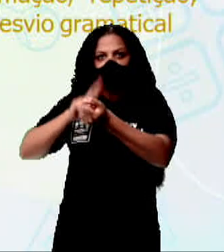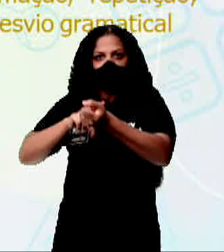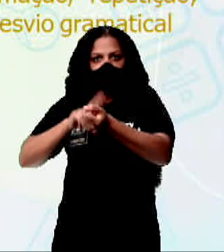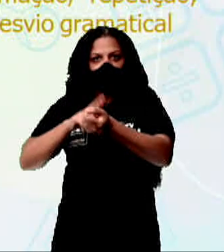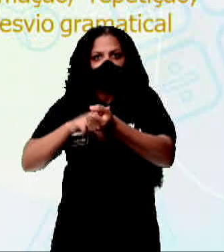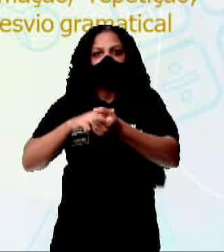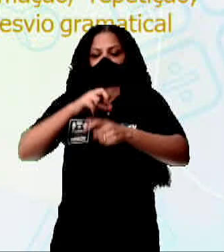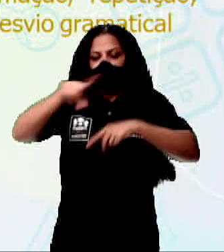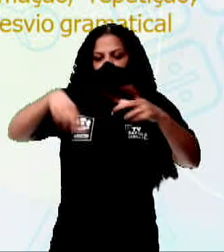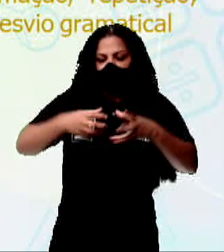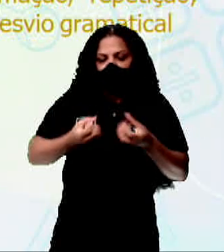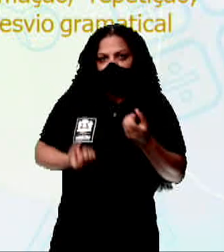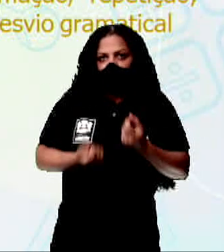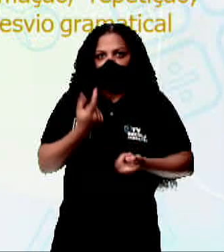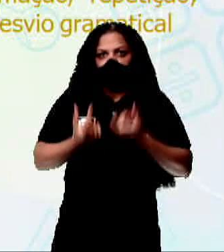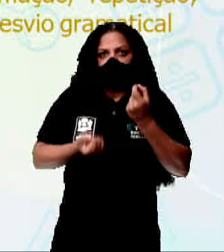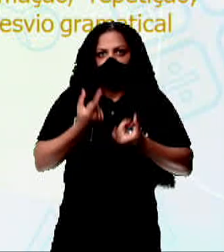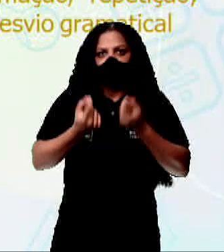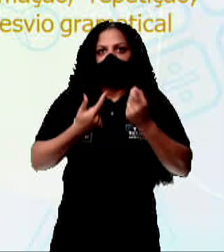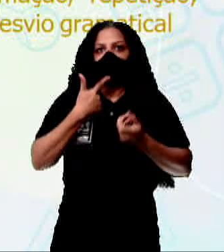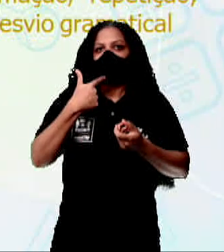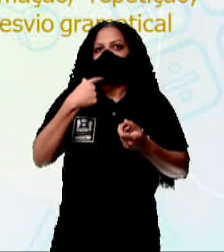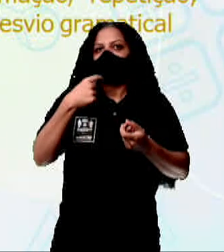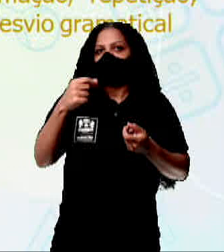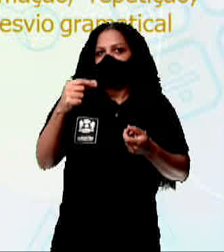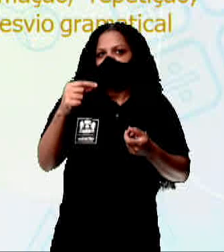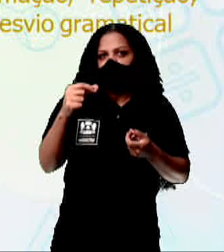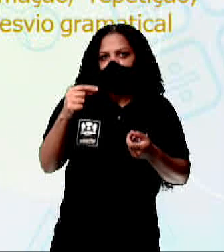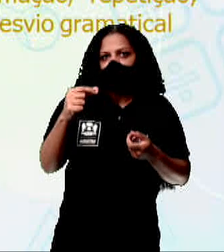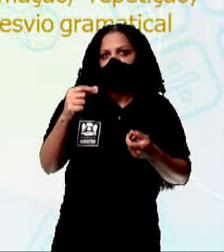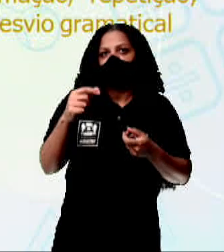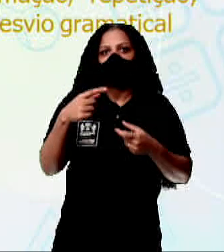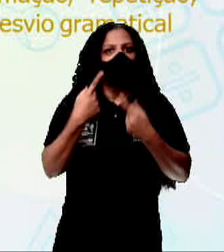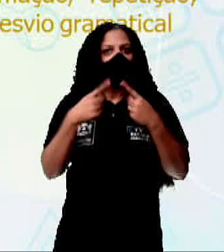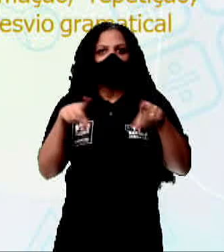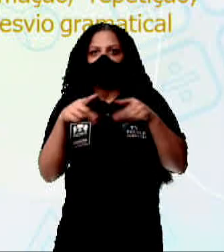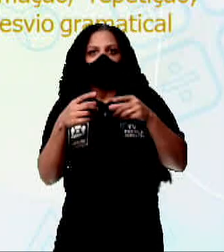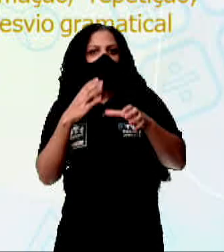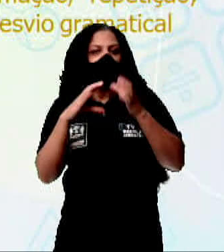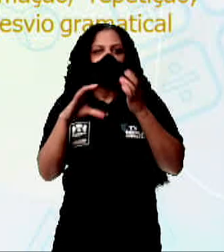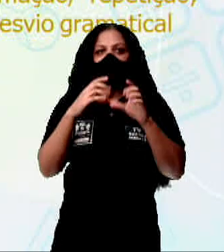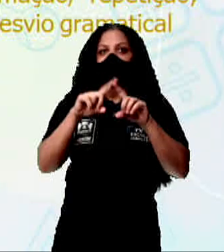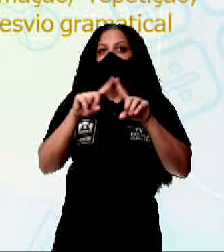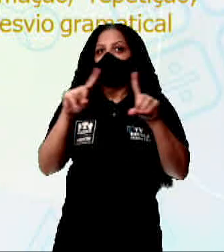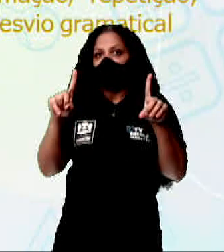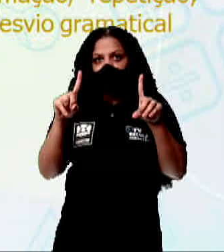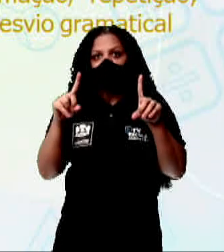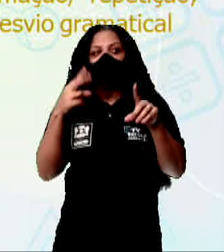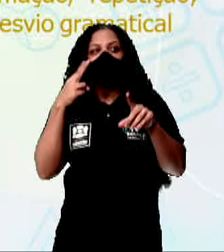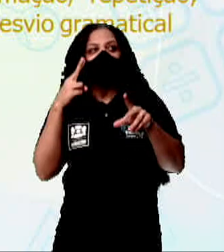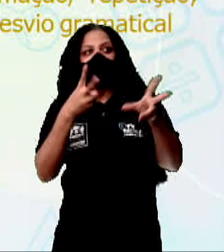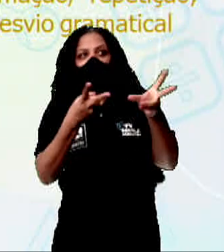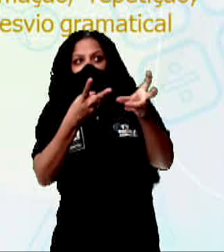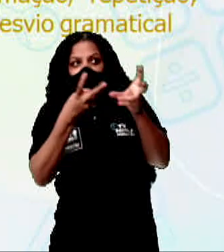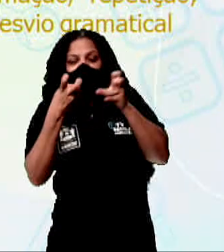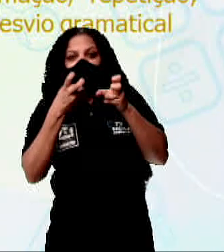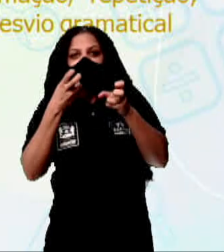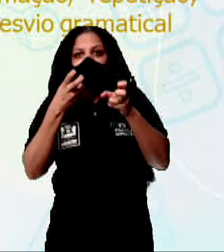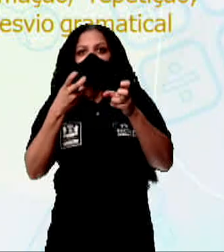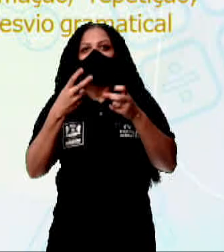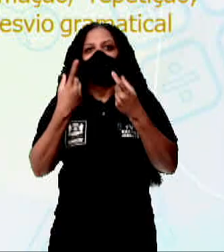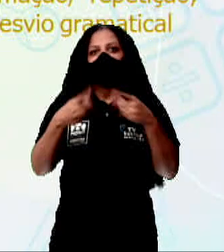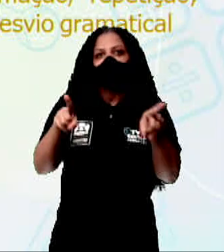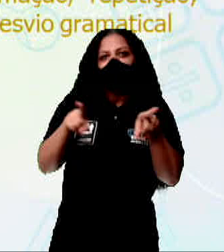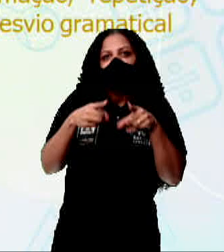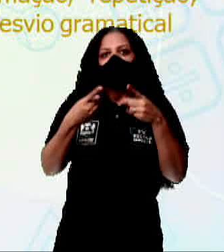e dar. Perceba que eu não cantei, mas eu já remetei uma questão da musicalidade, né? Aí veja, dá com